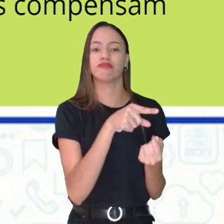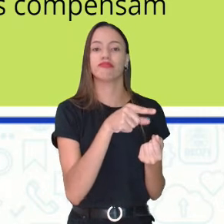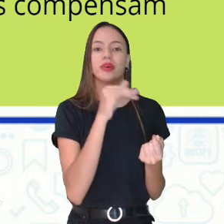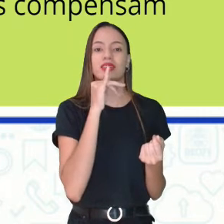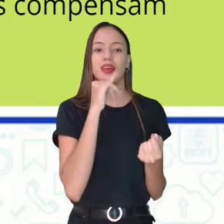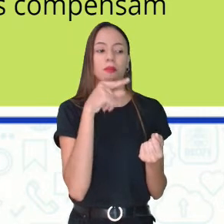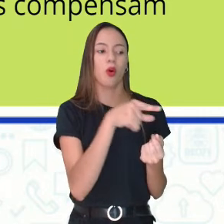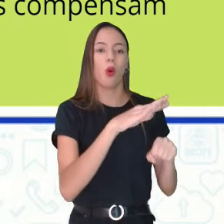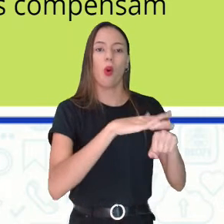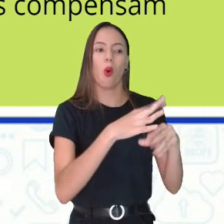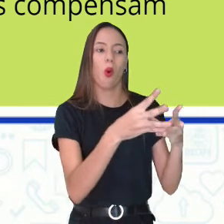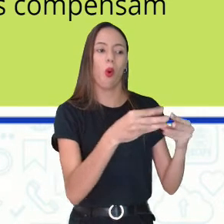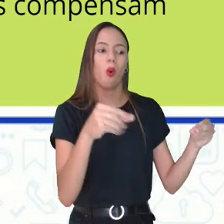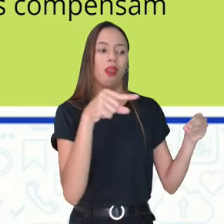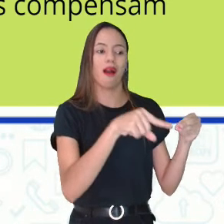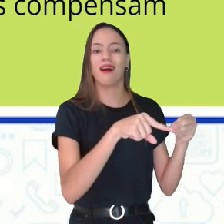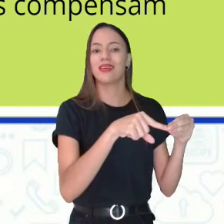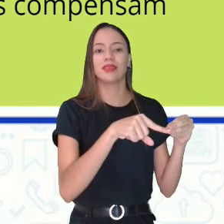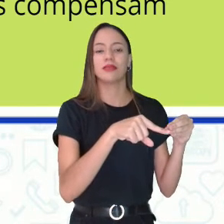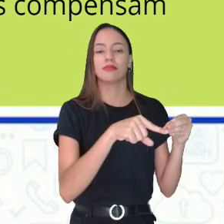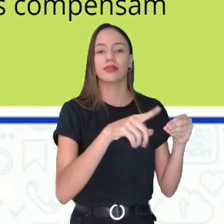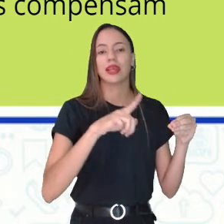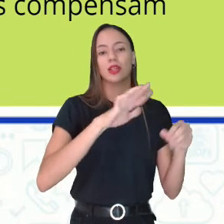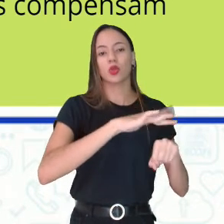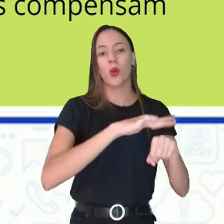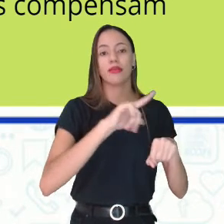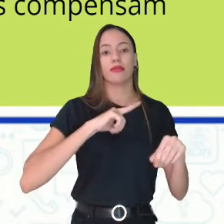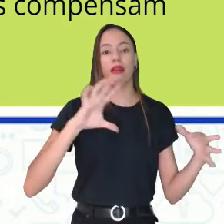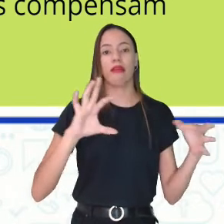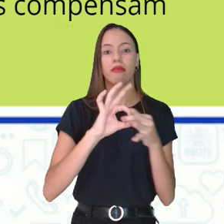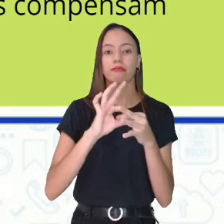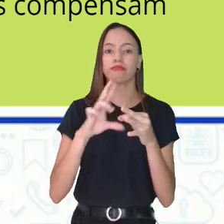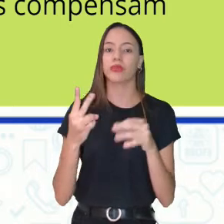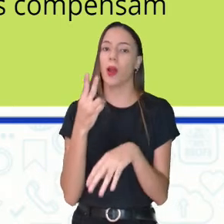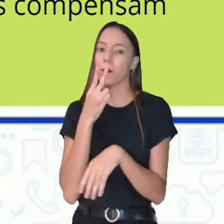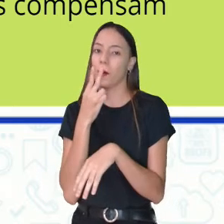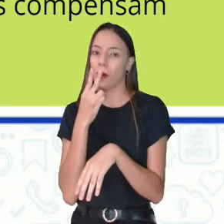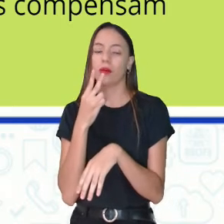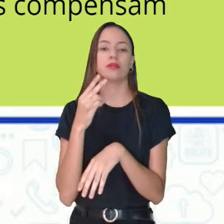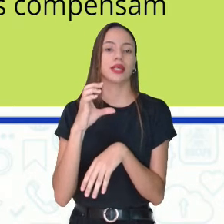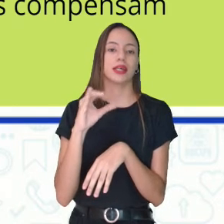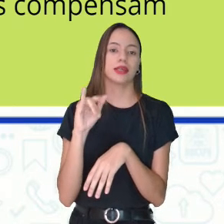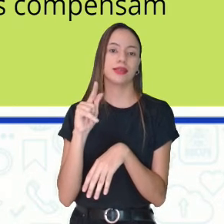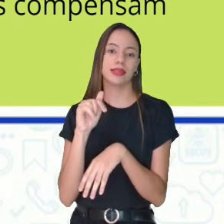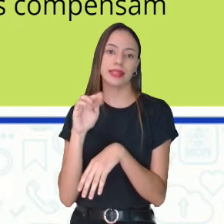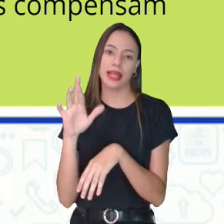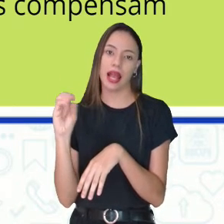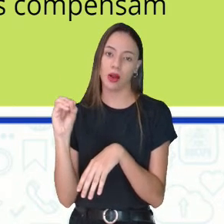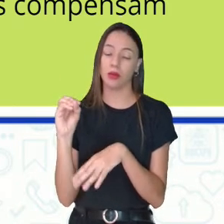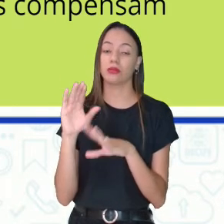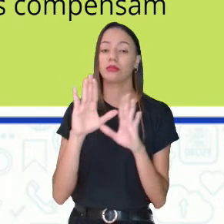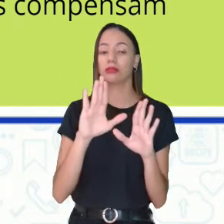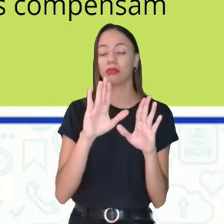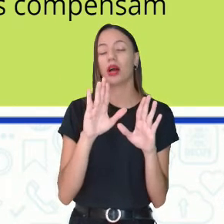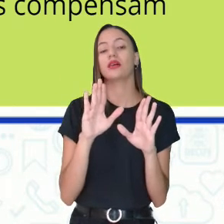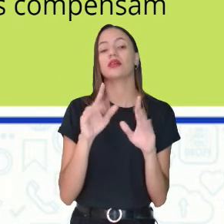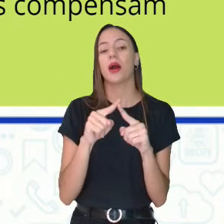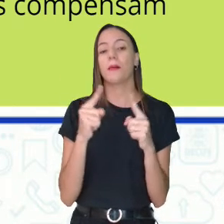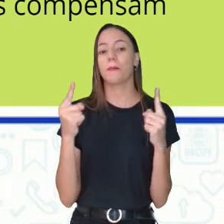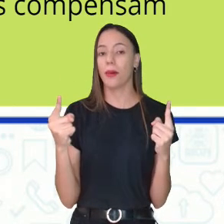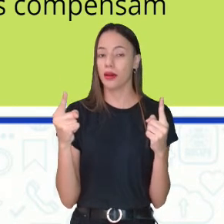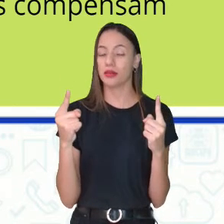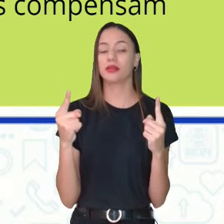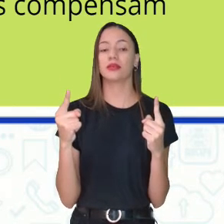ao tabagismo. E, muito embora, não é? Vocês percebem, ainda que, não obstante,